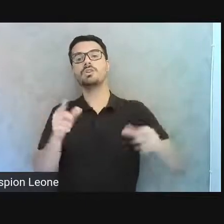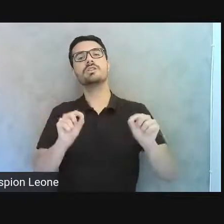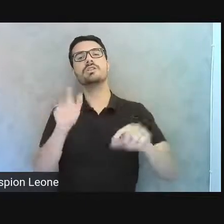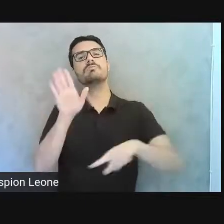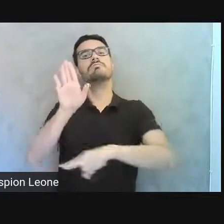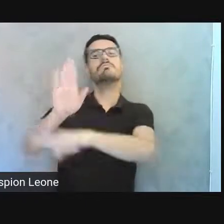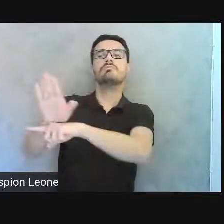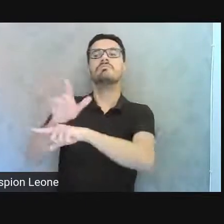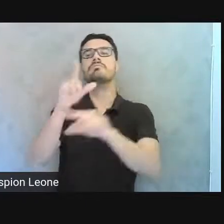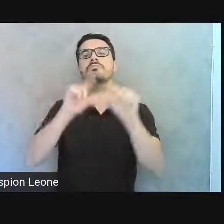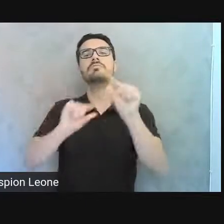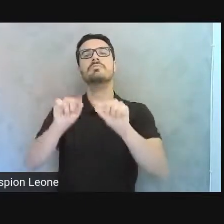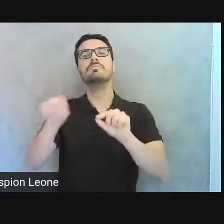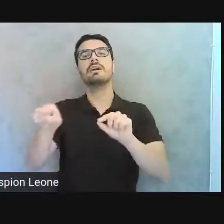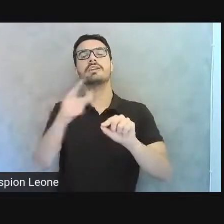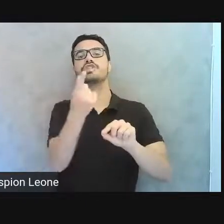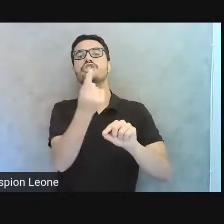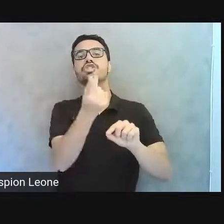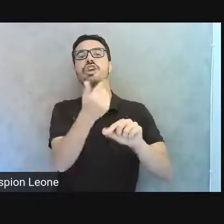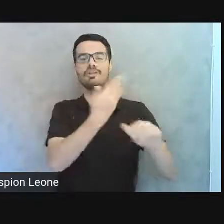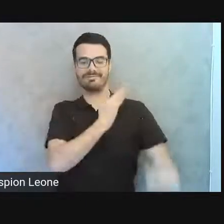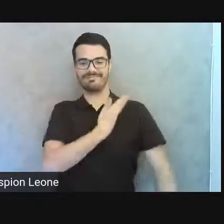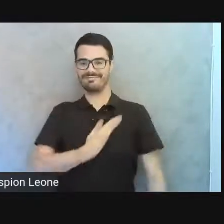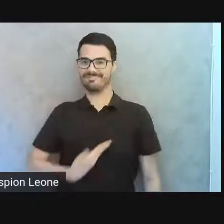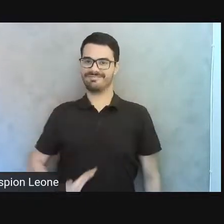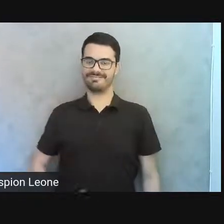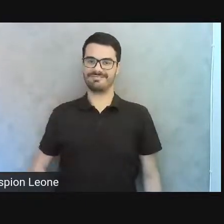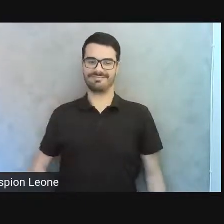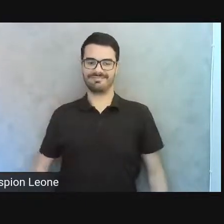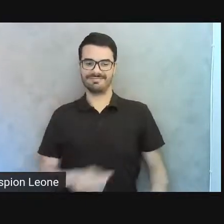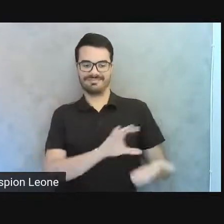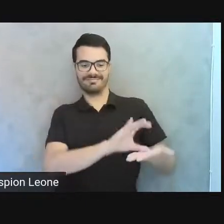ele não vem dos cofres públicos de uma forma